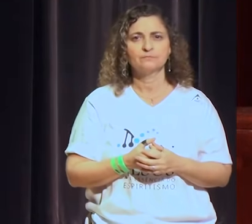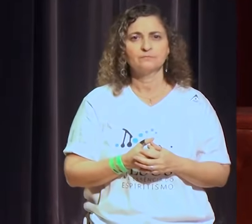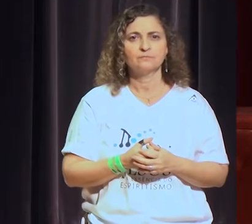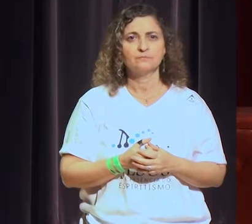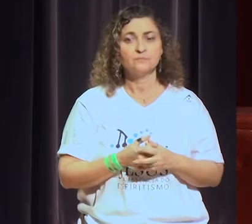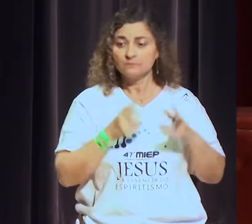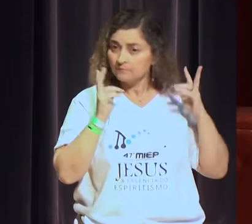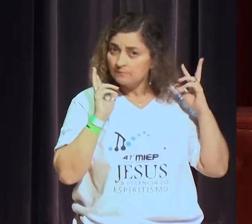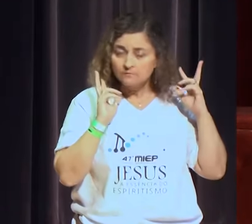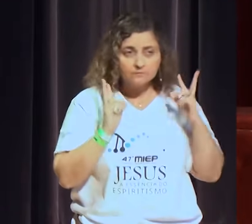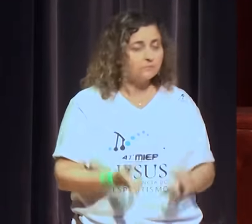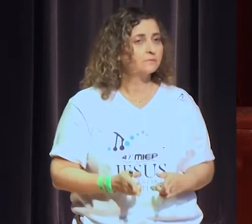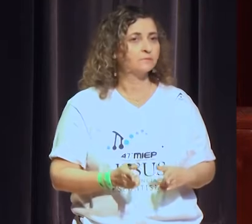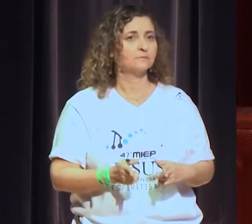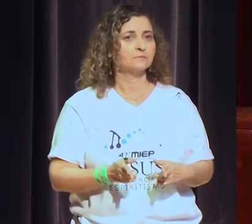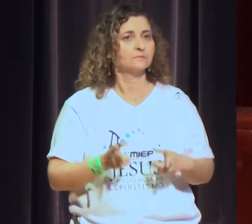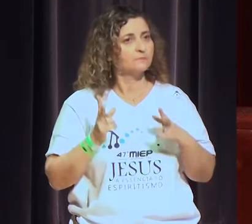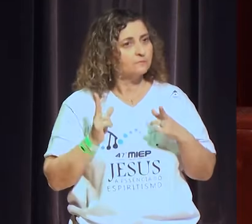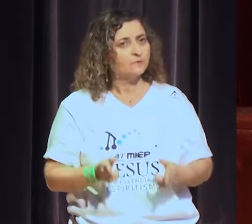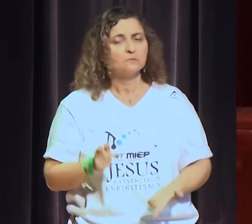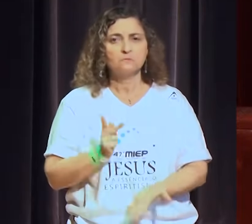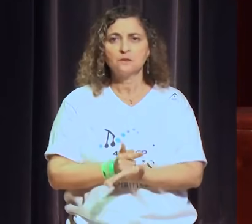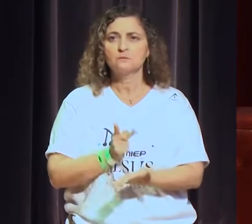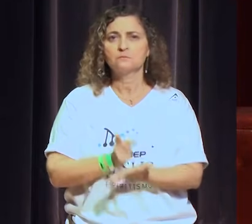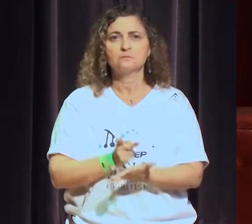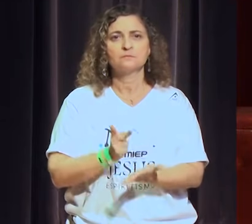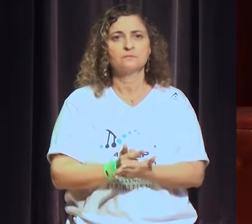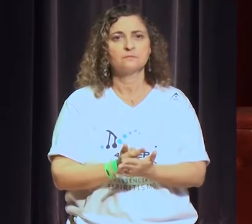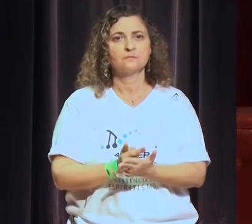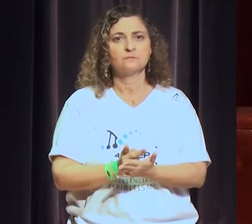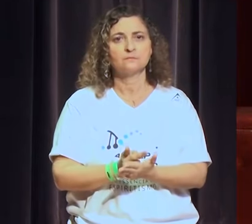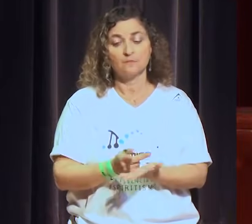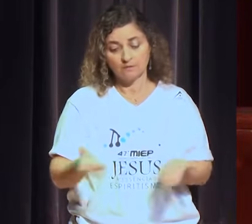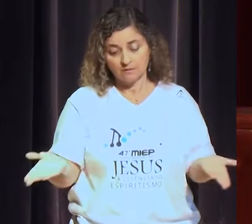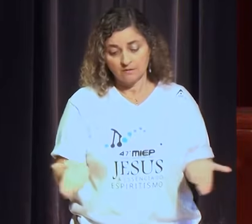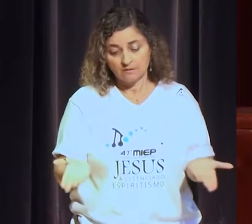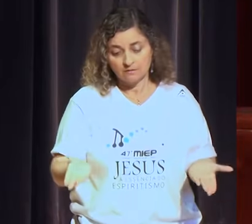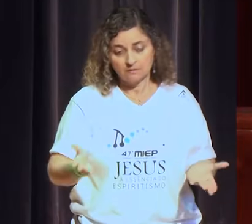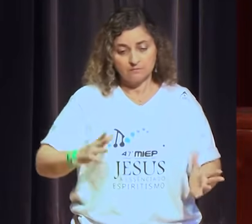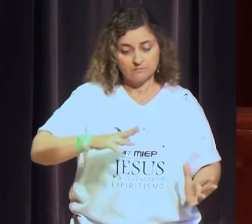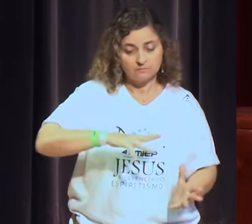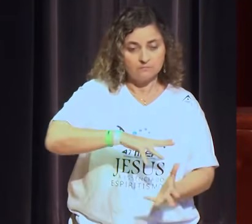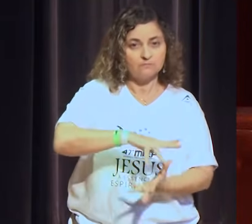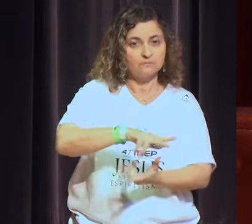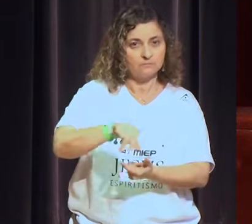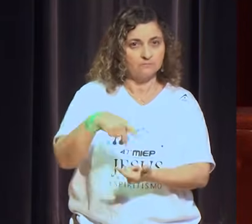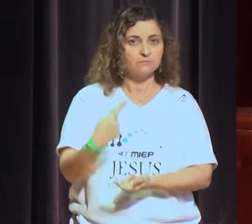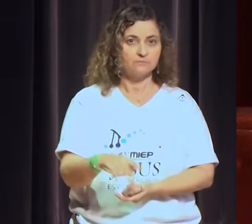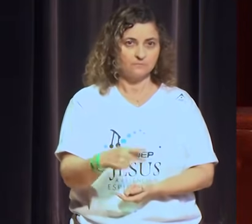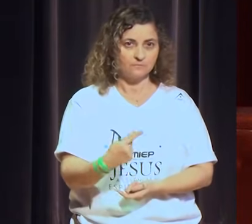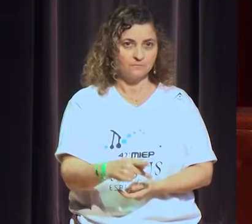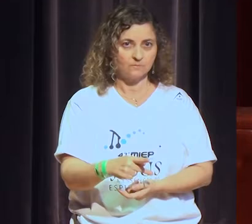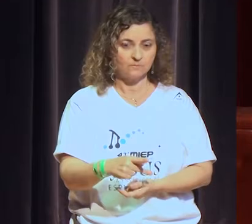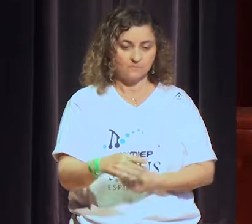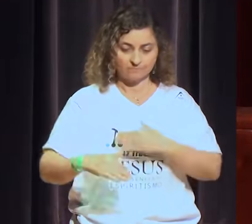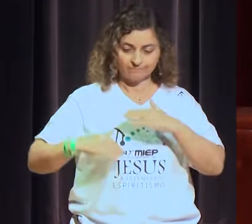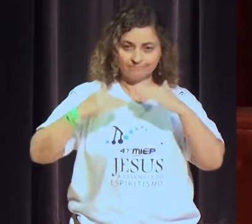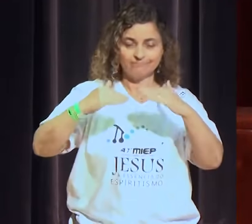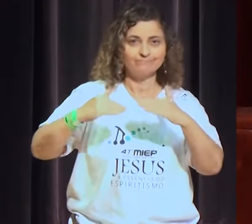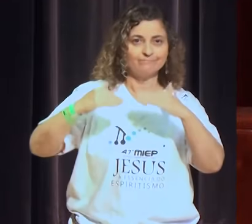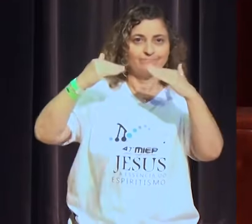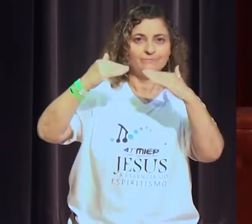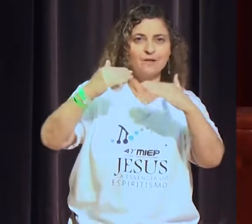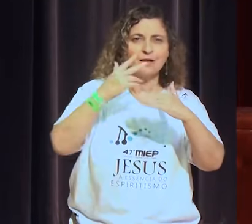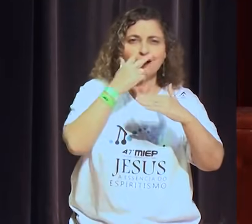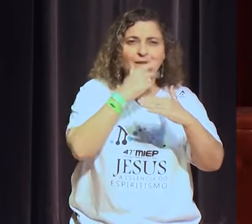Da mesma forma. Então, num planeta em que a evolução ainda está no estágio de infância, a expressão